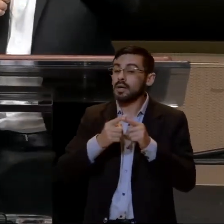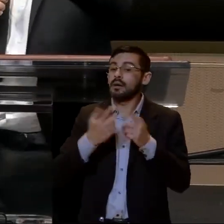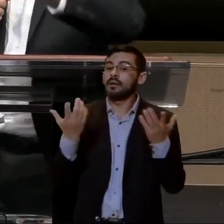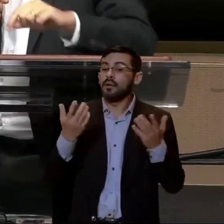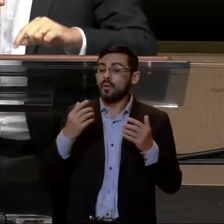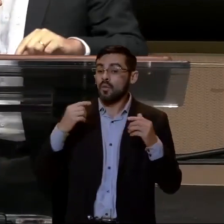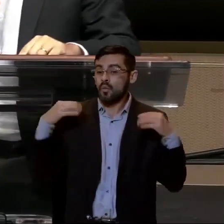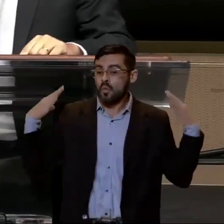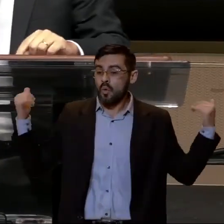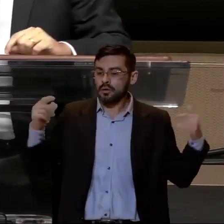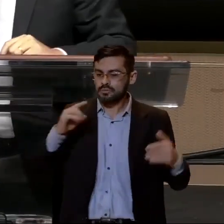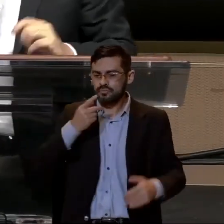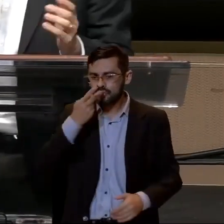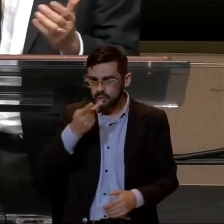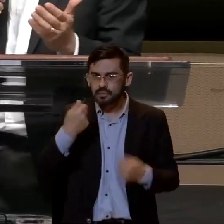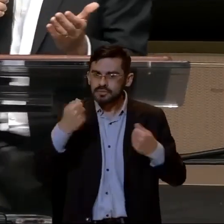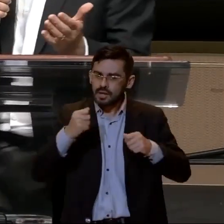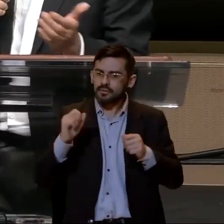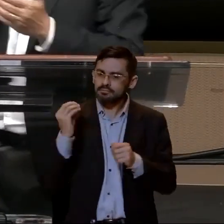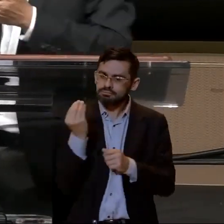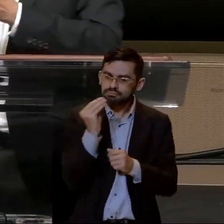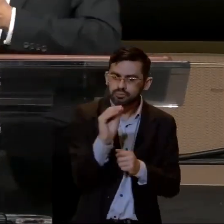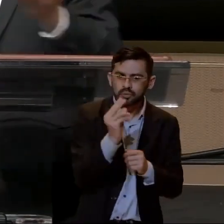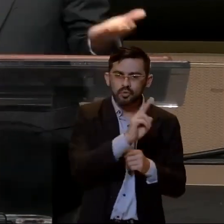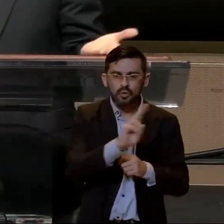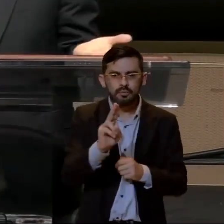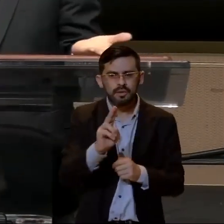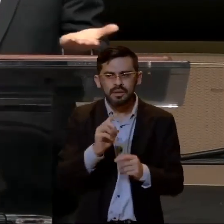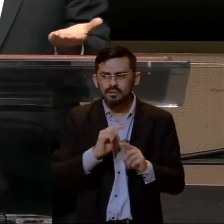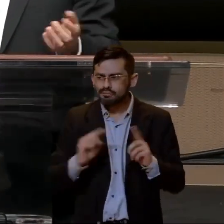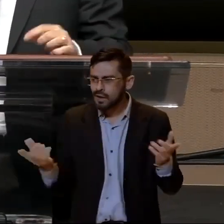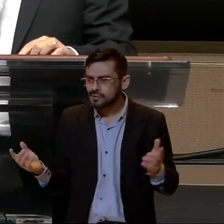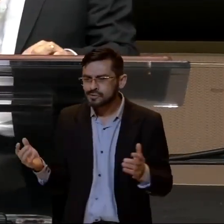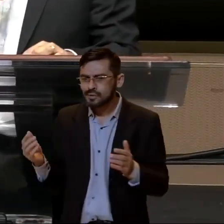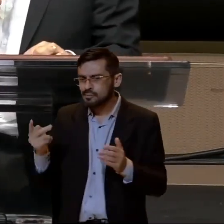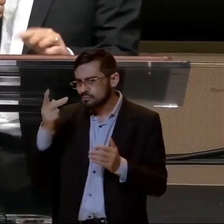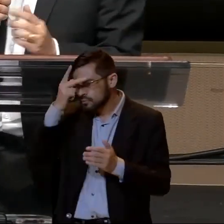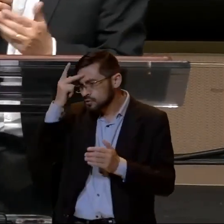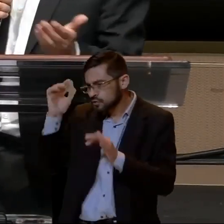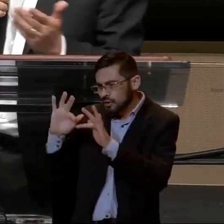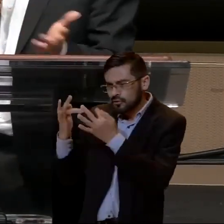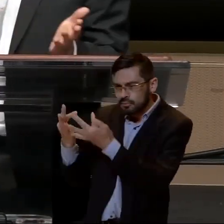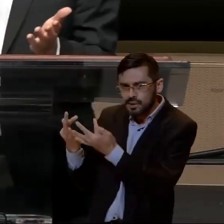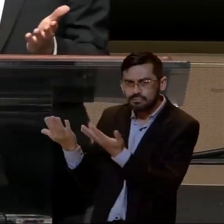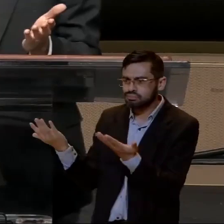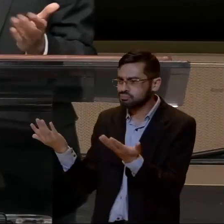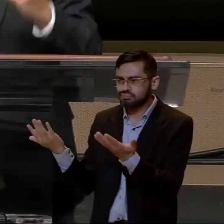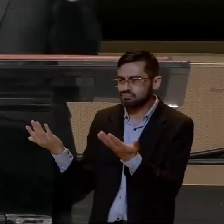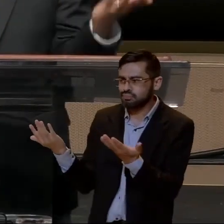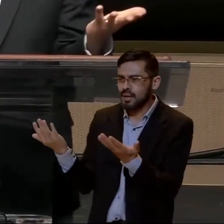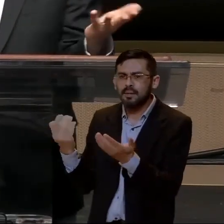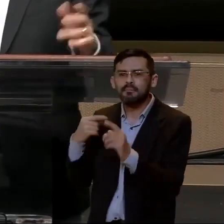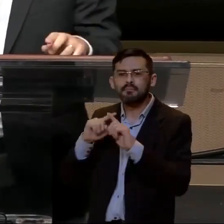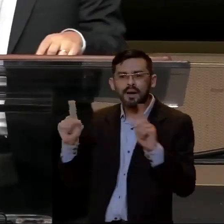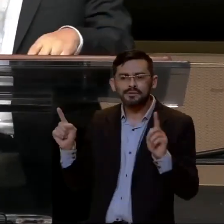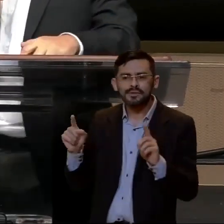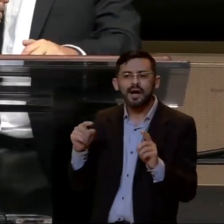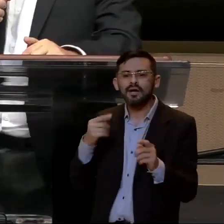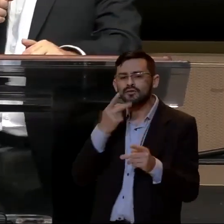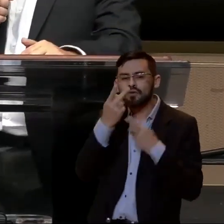que deveria chamar João. Então disseram: mas vocês não têm nenhum parente com esse nome. E aí fizeram sinais para o pai, que estava